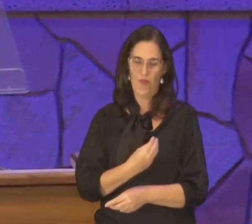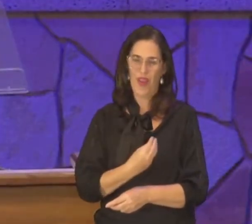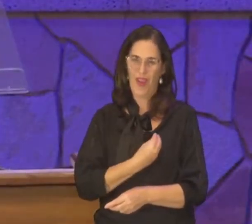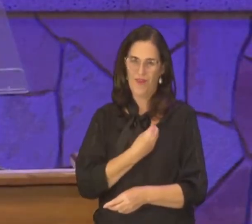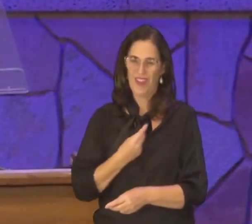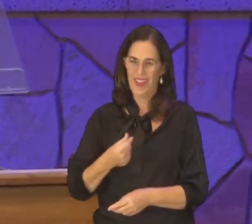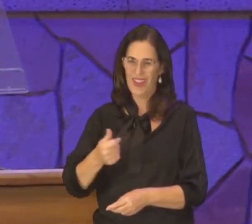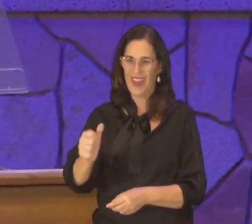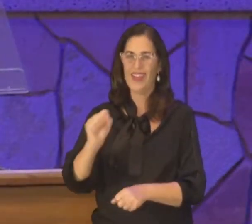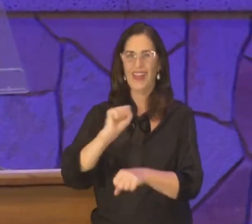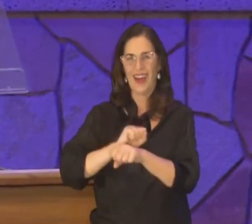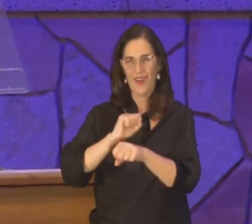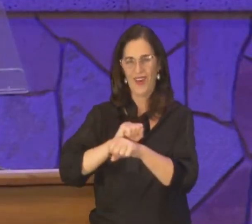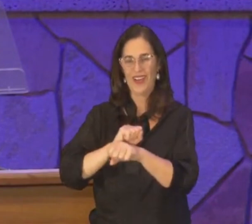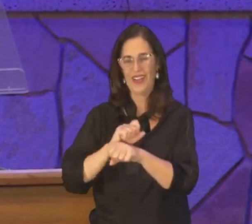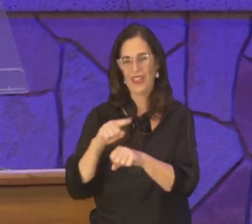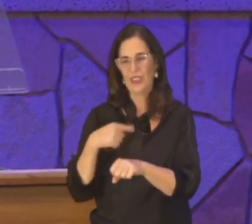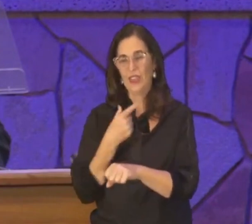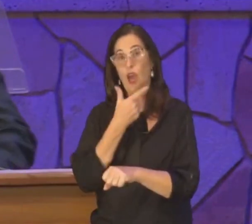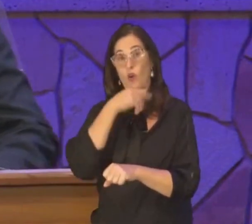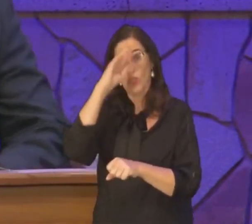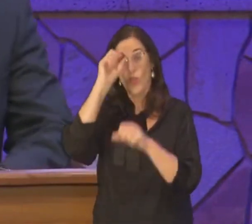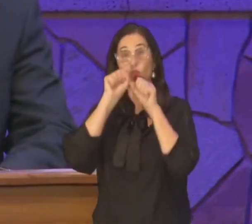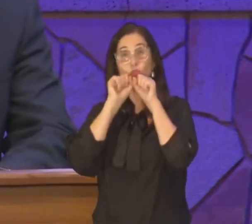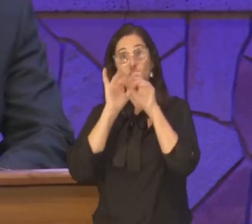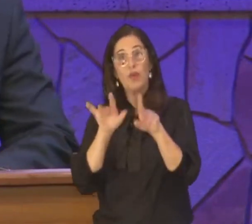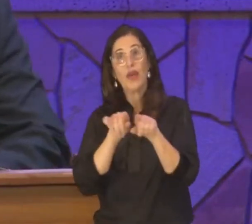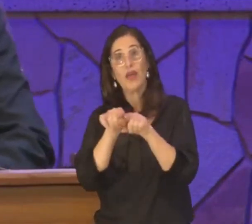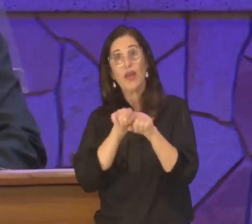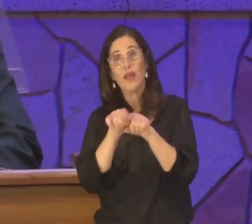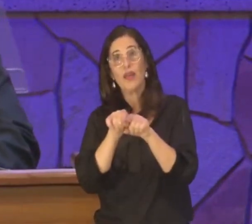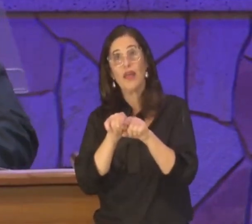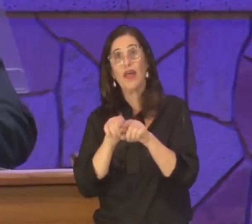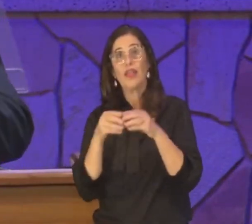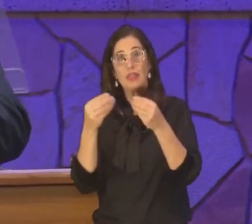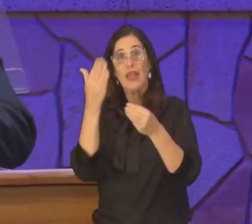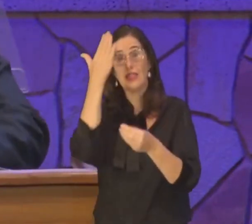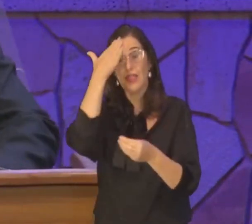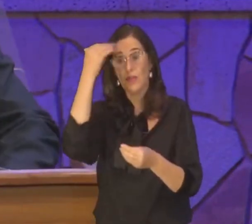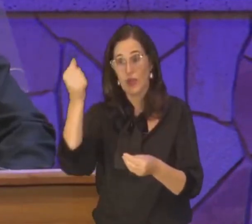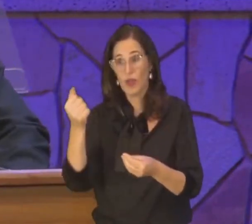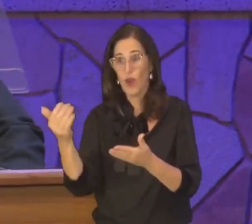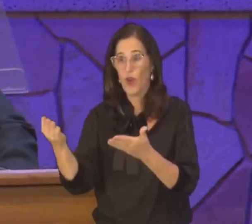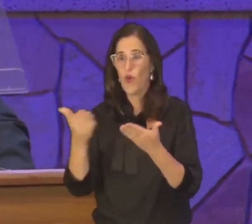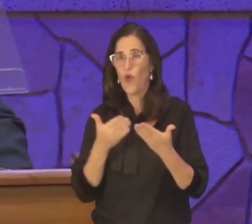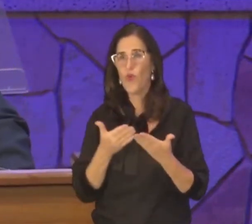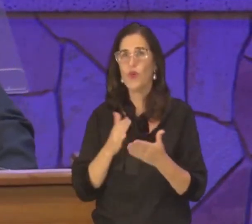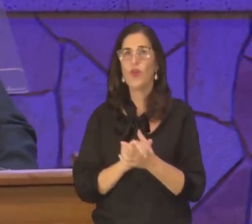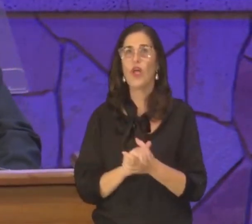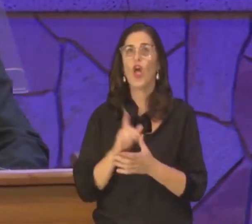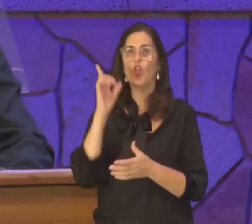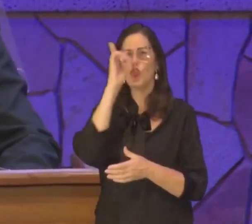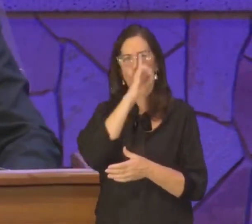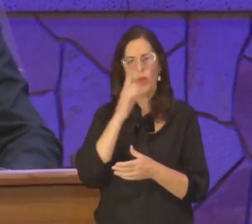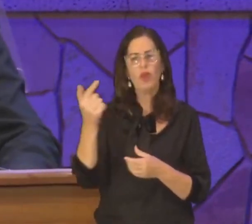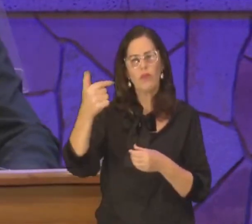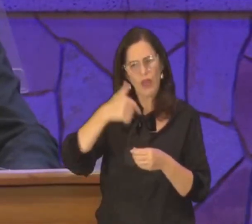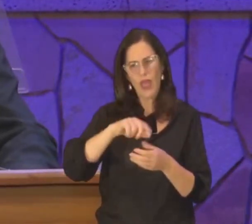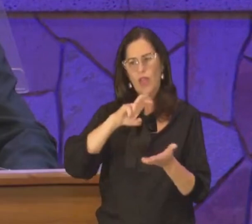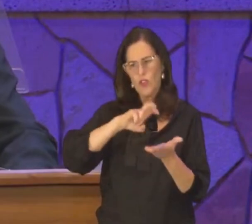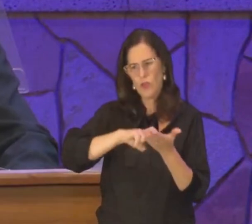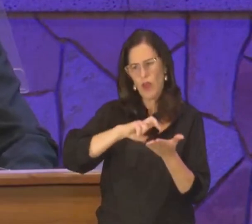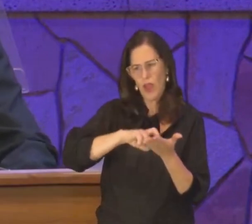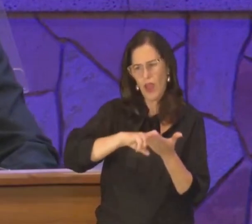nos aguarda. Que o Senhor nos abençoe, irmãos, que o Senhor nos dê sabedoria. Quero convidá-lo para que no próximo domingo esteja aqui pela